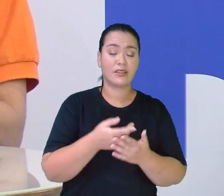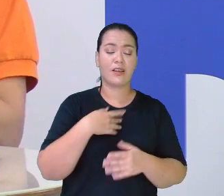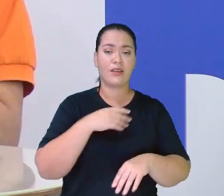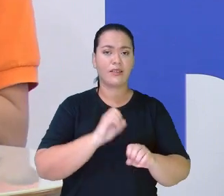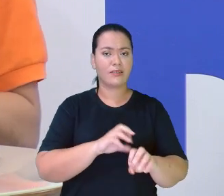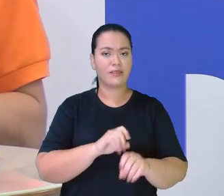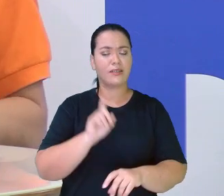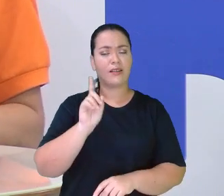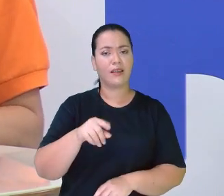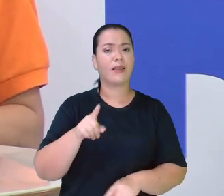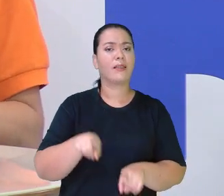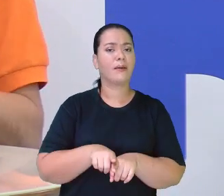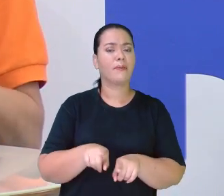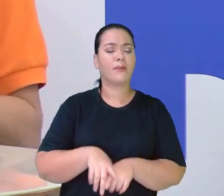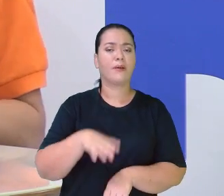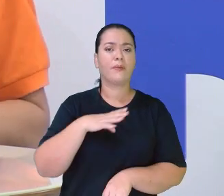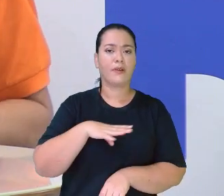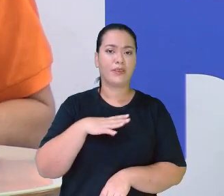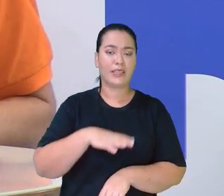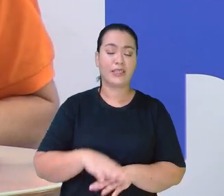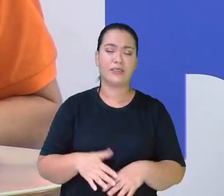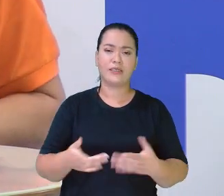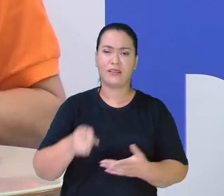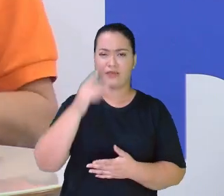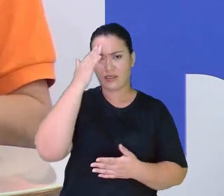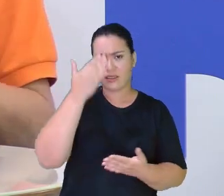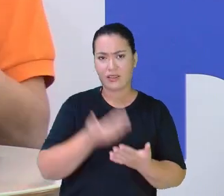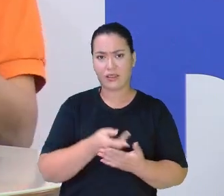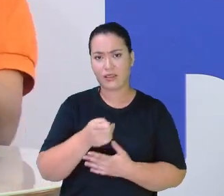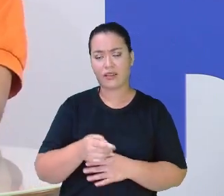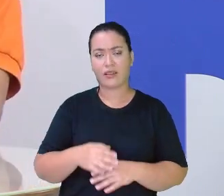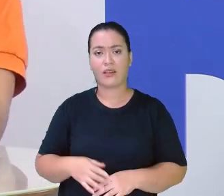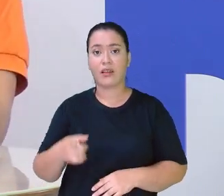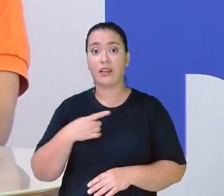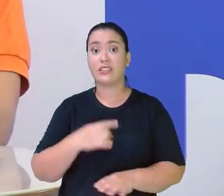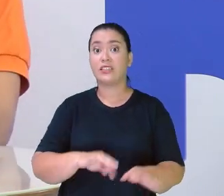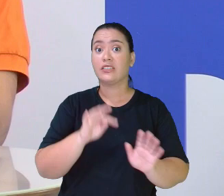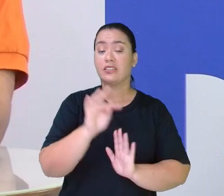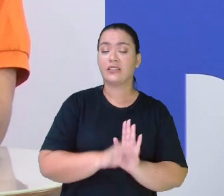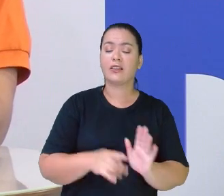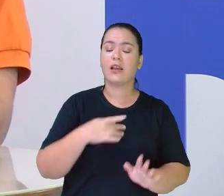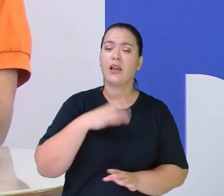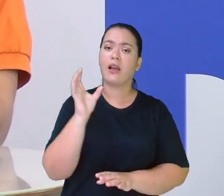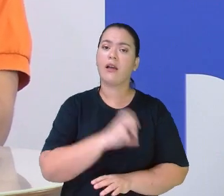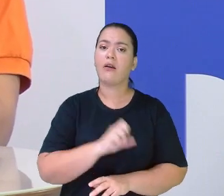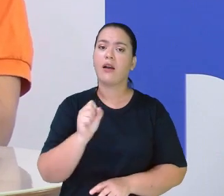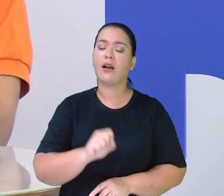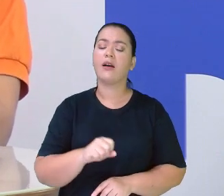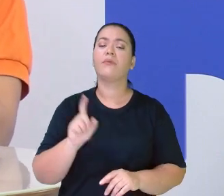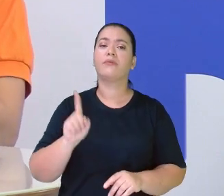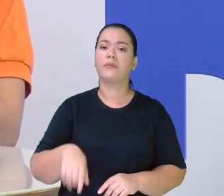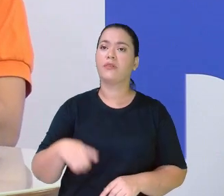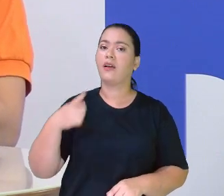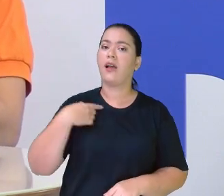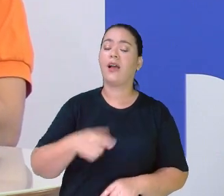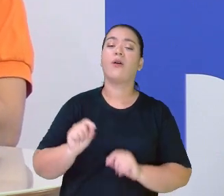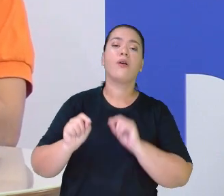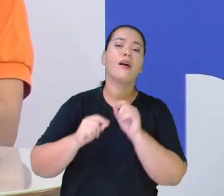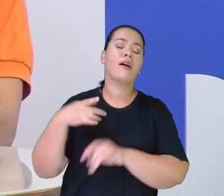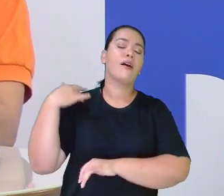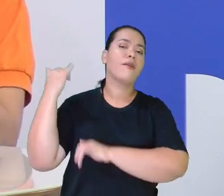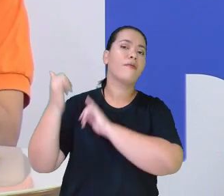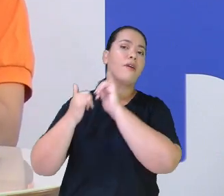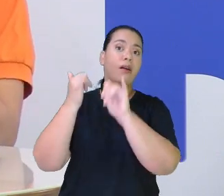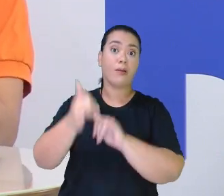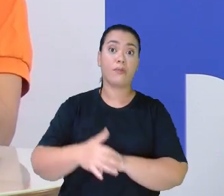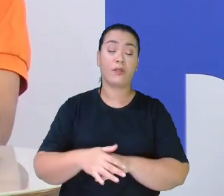mais gosto é a língua portuguesa. E acreditem, um dos textos que eu amo trabalhar é fábula. Pronto.